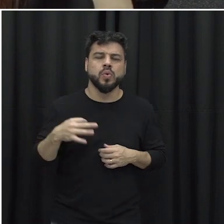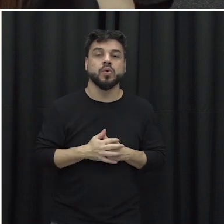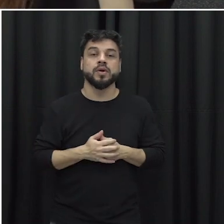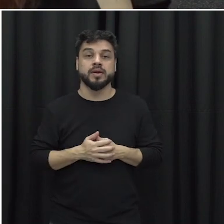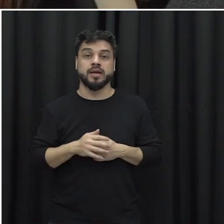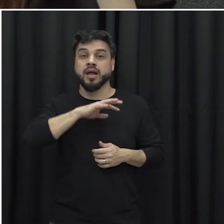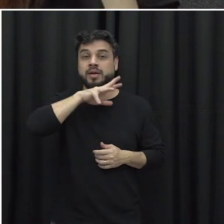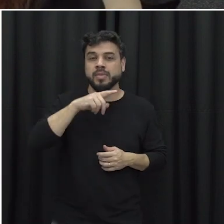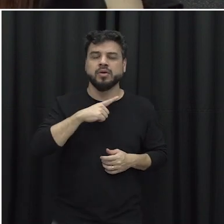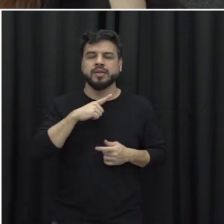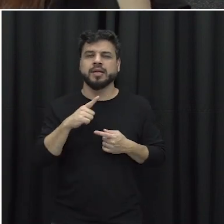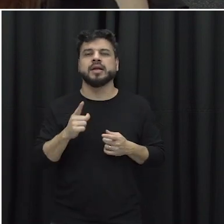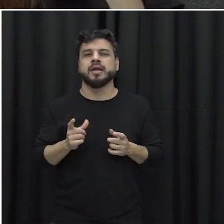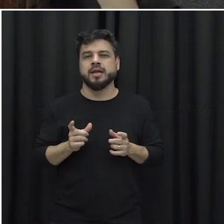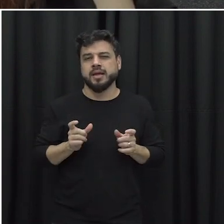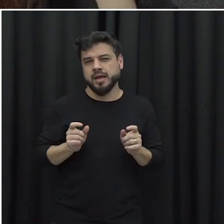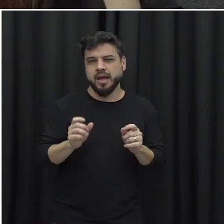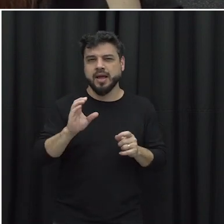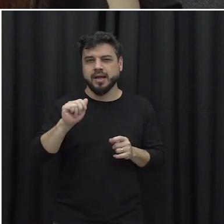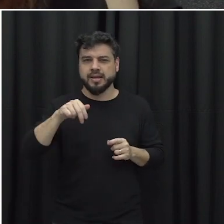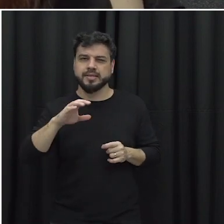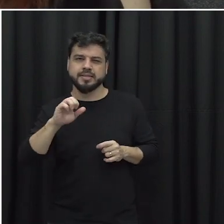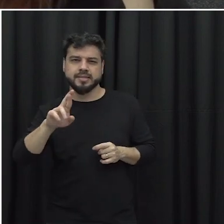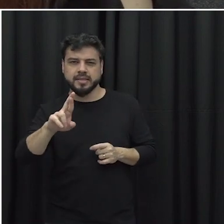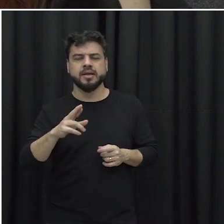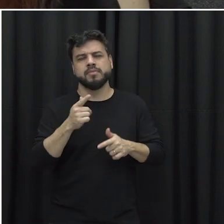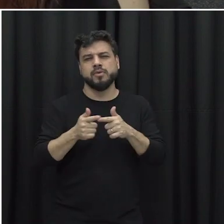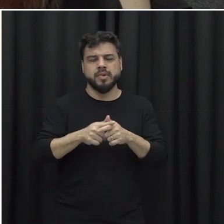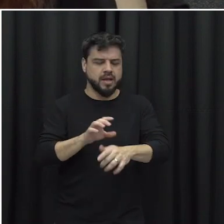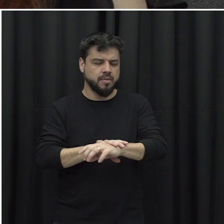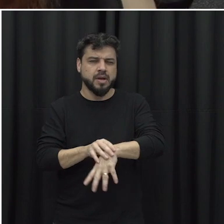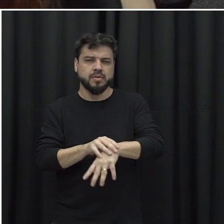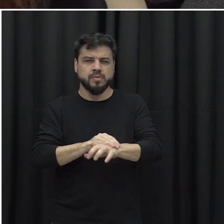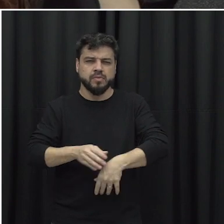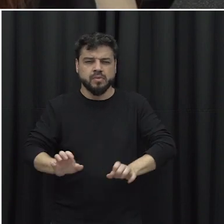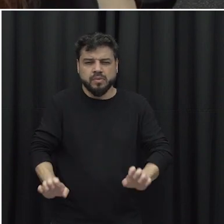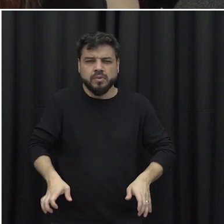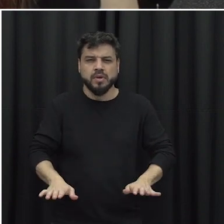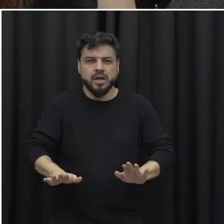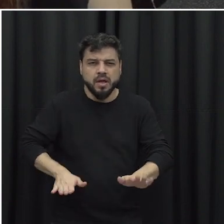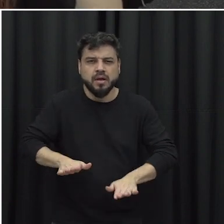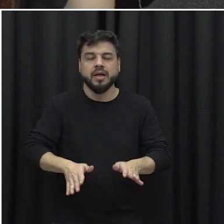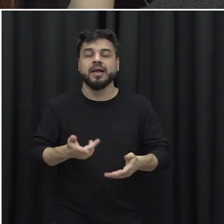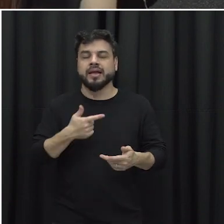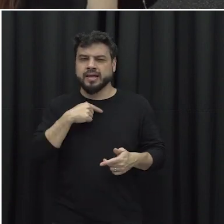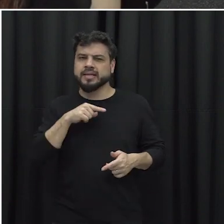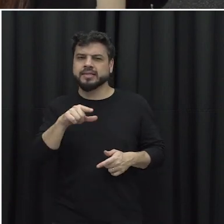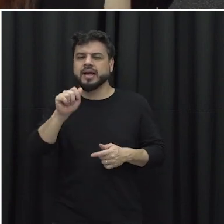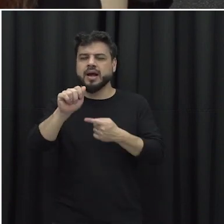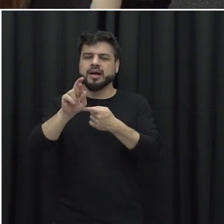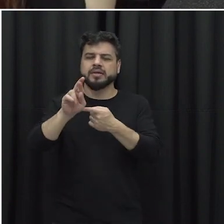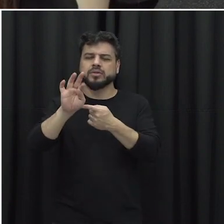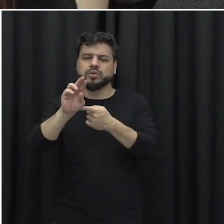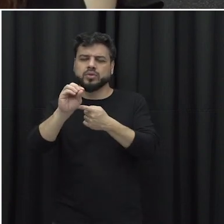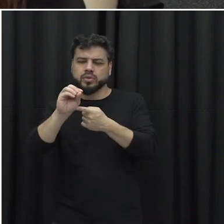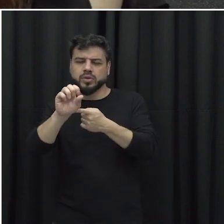que têm câncer, enfim, que têm problemas articulares, e uma delas é a osteoartrite, porém a gente não tem ainda estudos que de fato